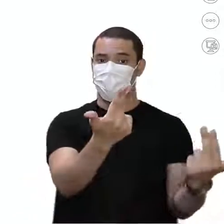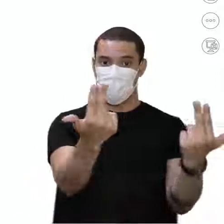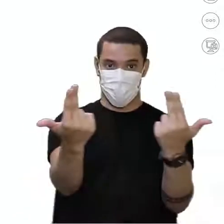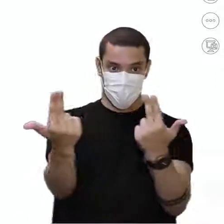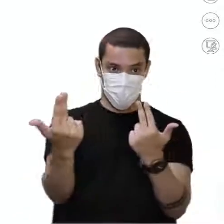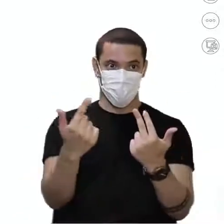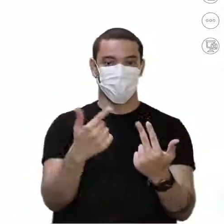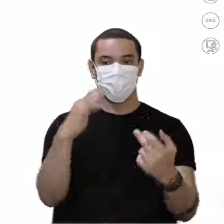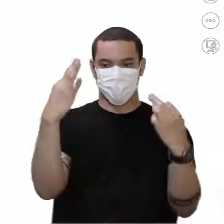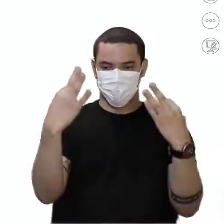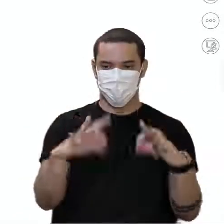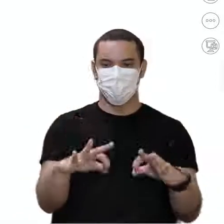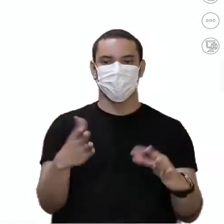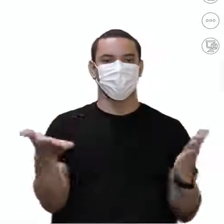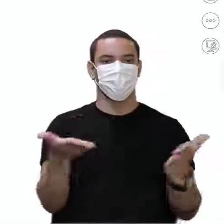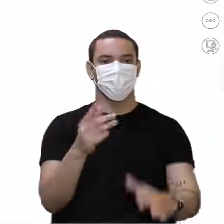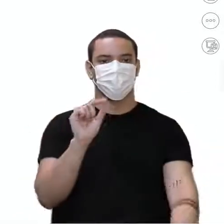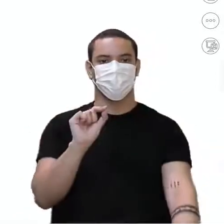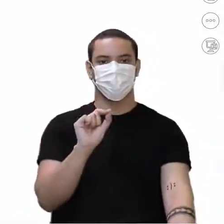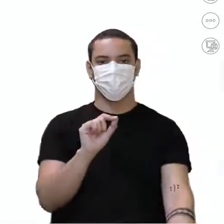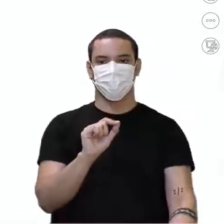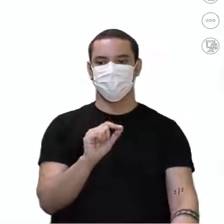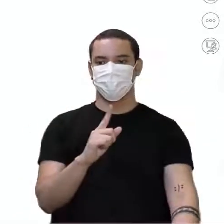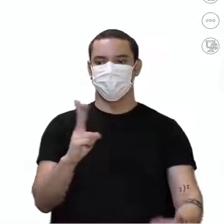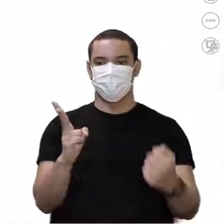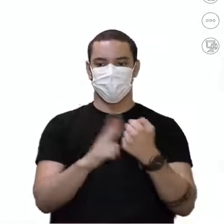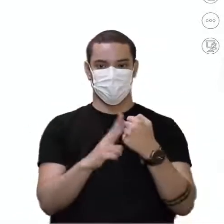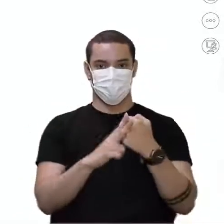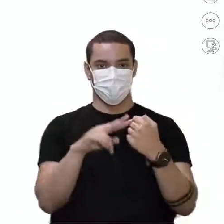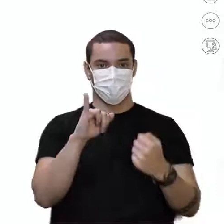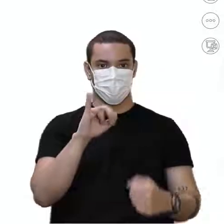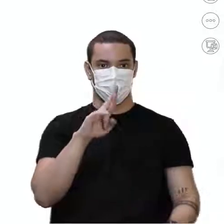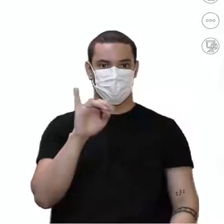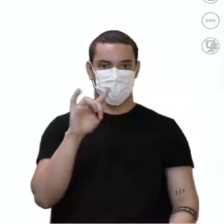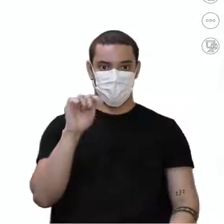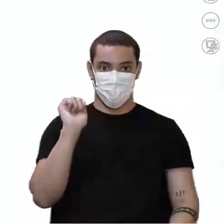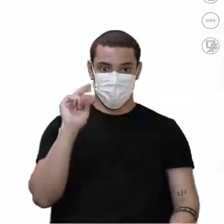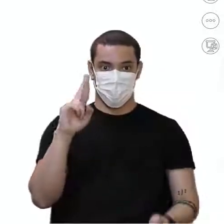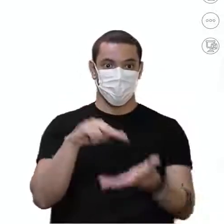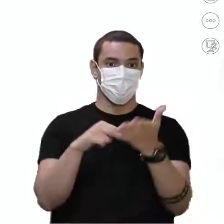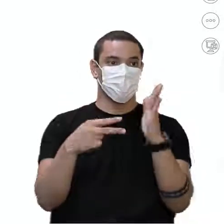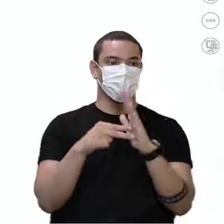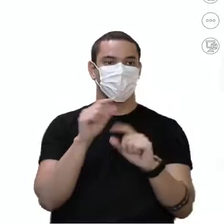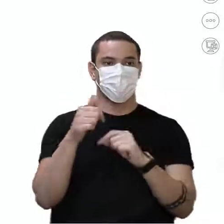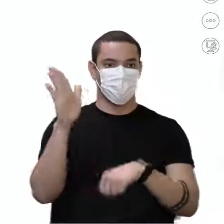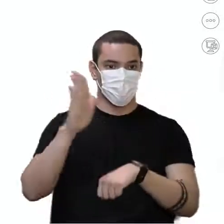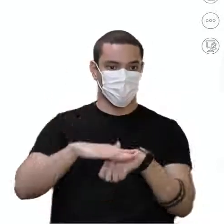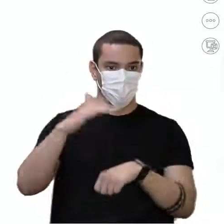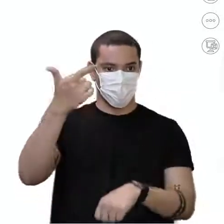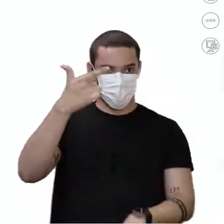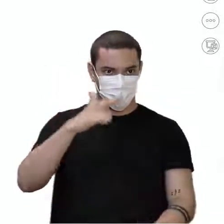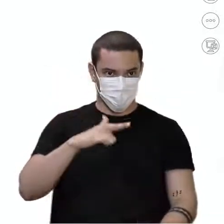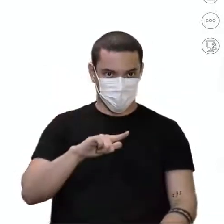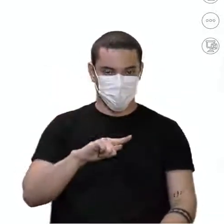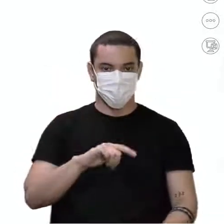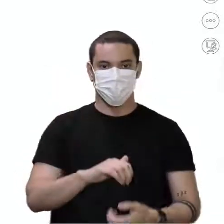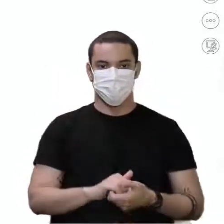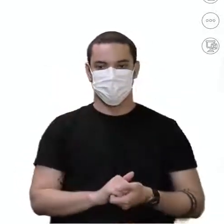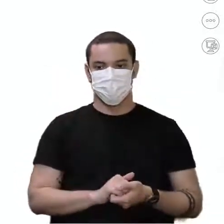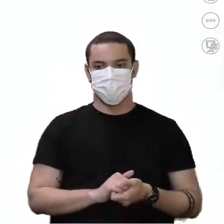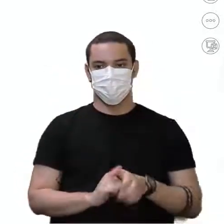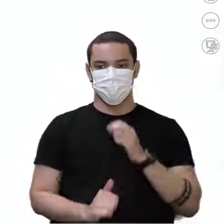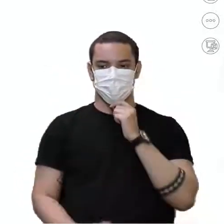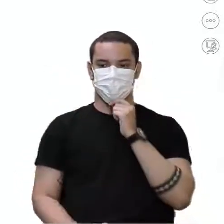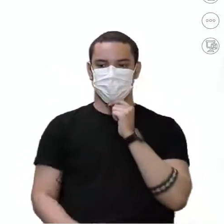também. E aí, eu tenho agora os nossos irregulares, os verbos irregulares, onde a gente vai ver mais sobre eles. Os irregulares a